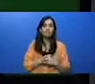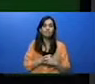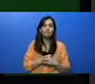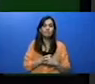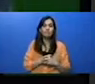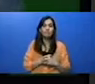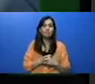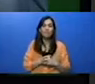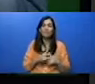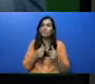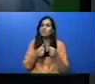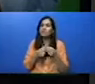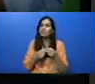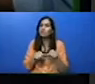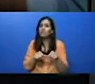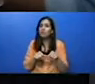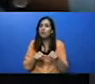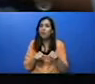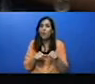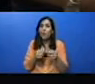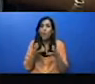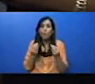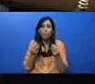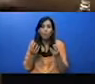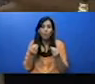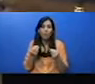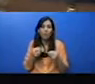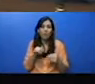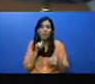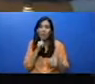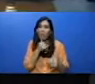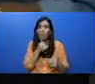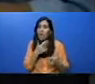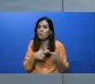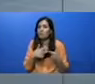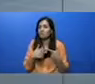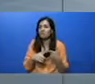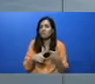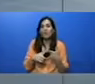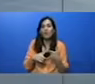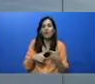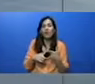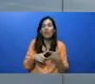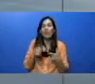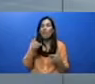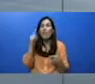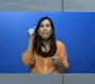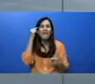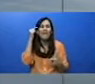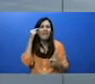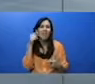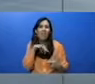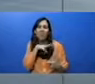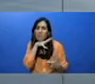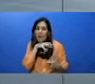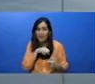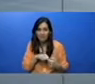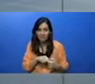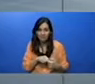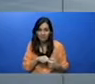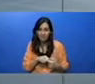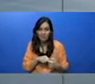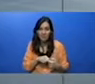estão em condições muito precárias. As pessoas que fazem isso, a maioria delas não pensam nos animais, tá? Colocam eles